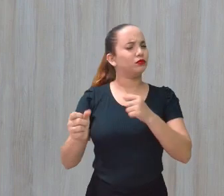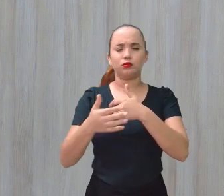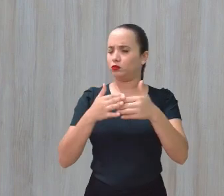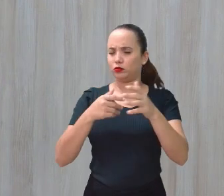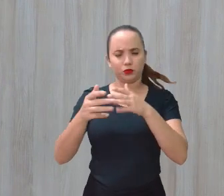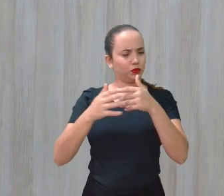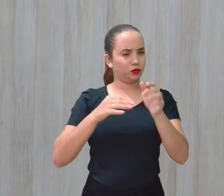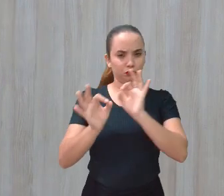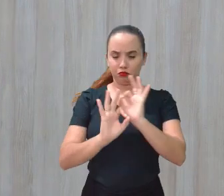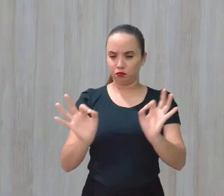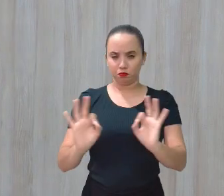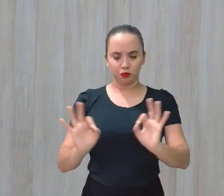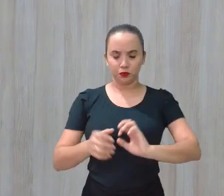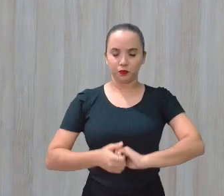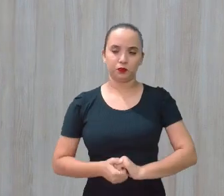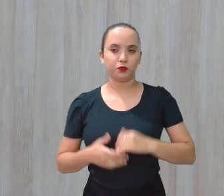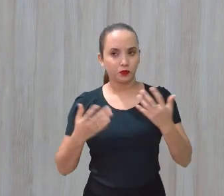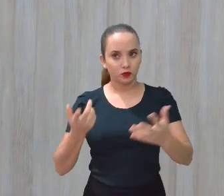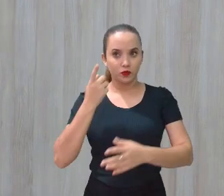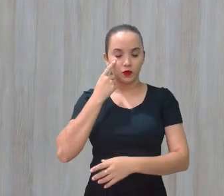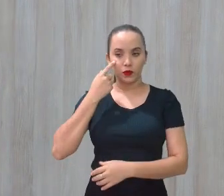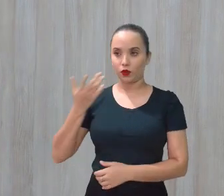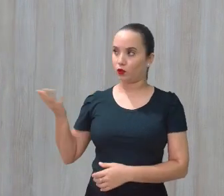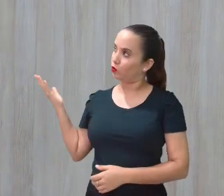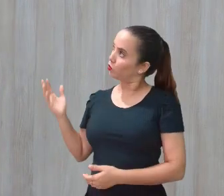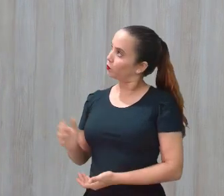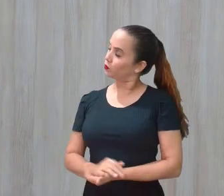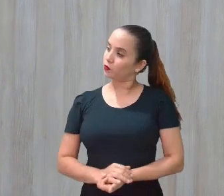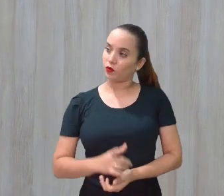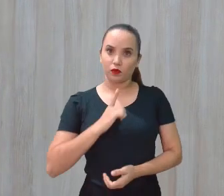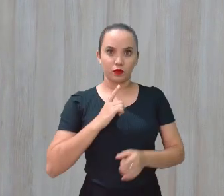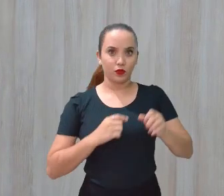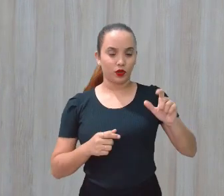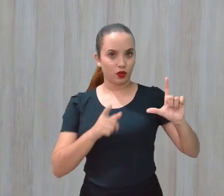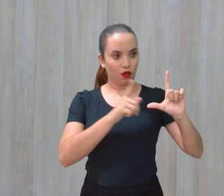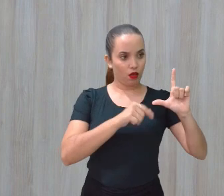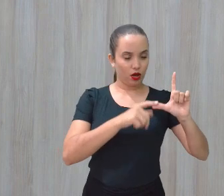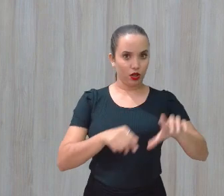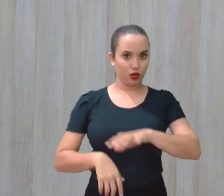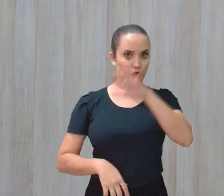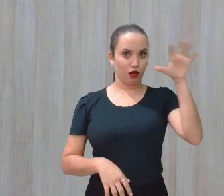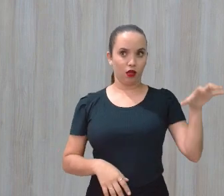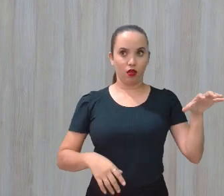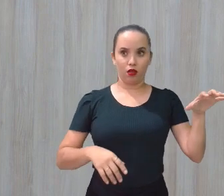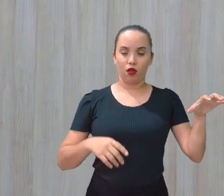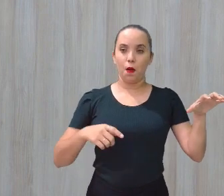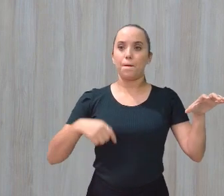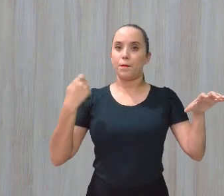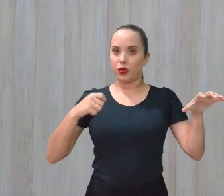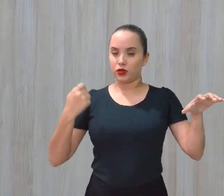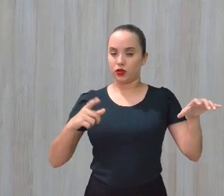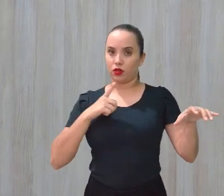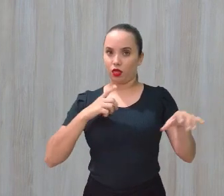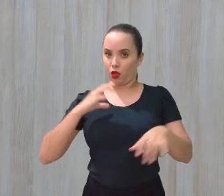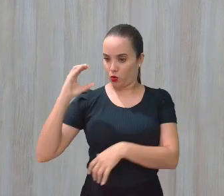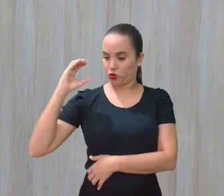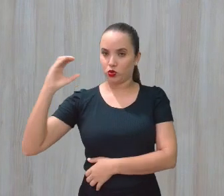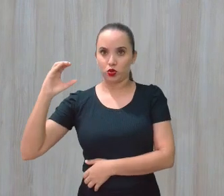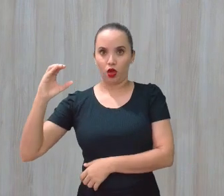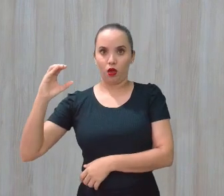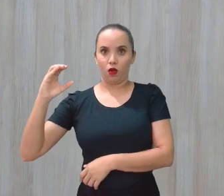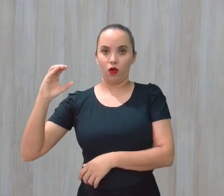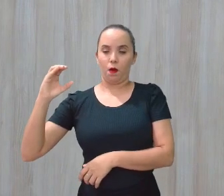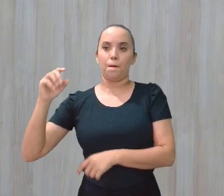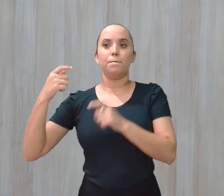Mas vamos lá. Então, observa que para ficar letra de um lado e número para o outro, esse C que está do lado direito, ele vai precisar passar para o